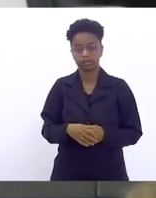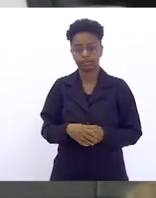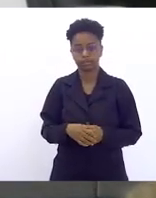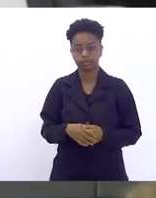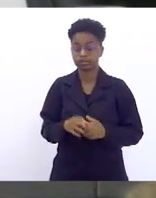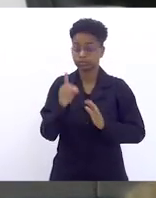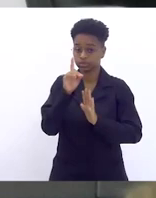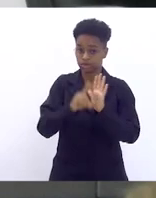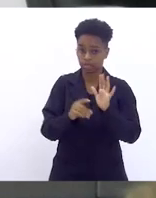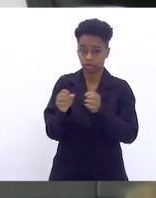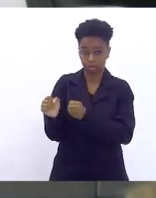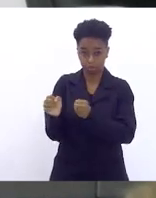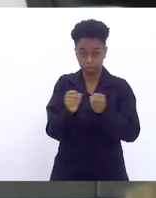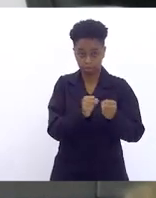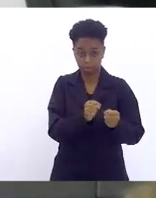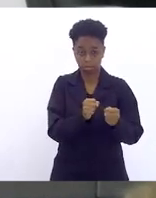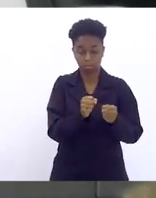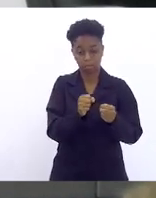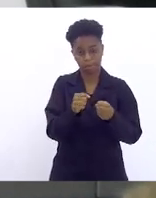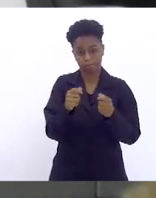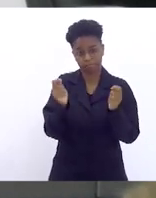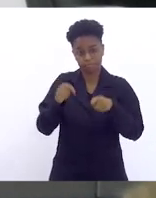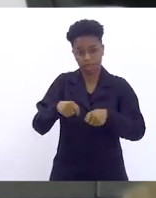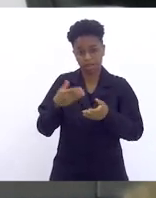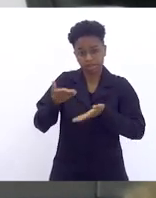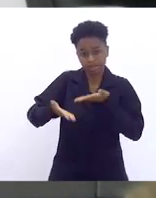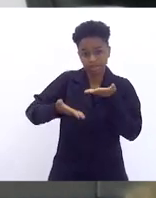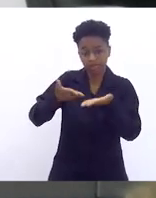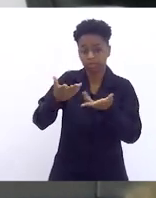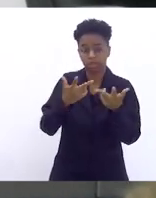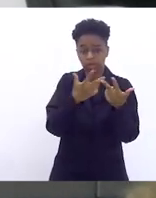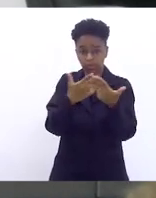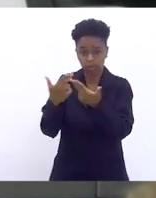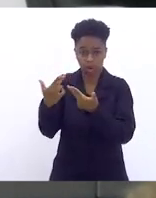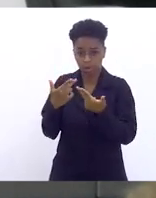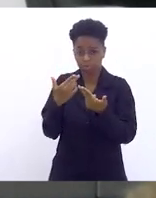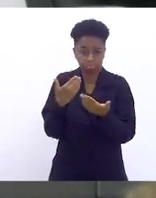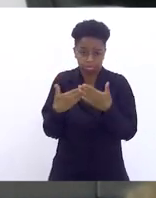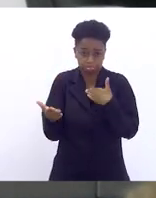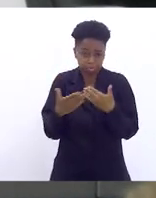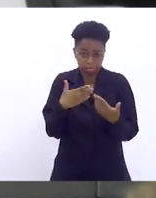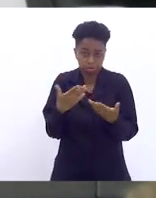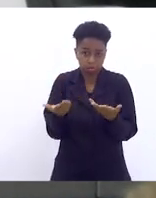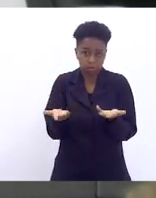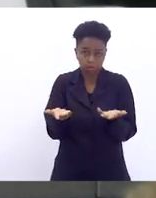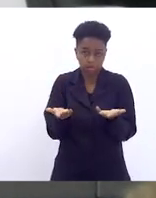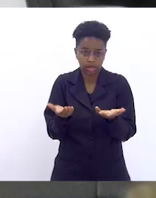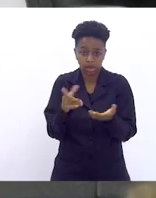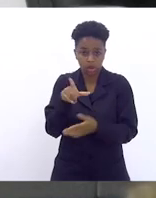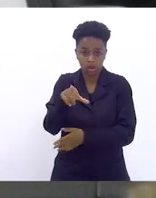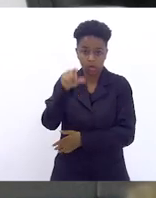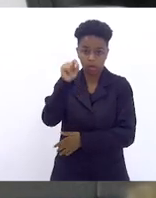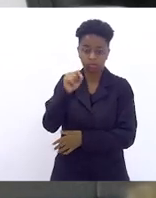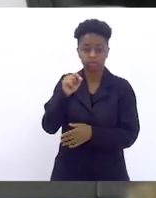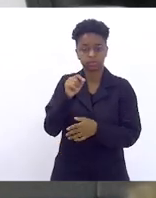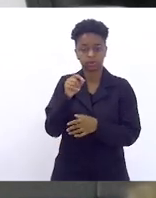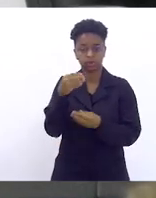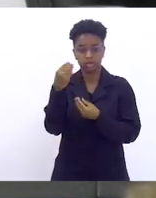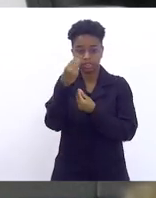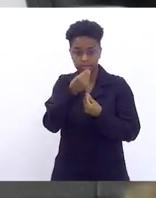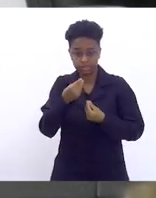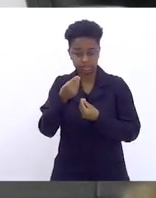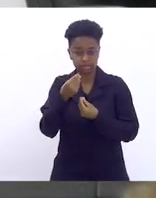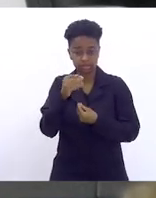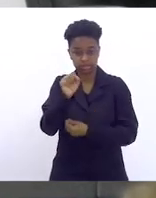poder ter um tratamento igual independentemente da sua opção sexual independentemente